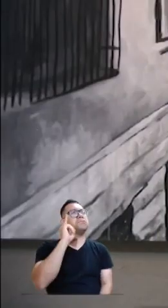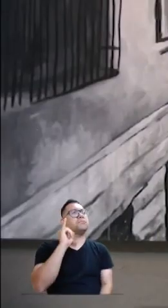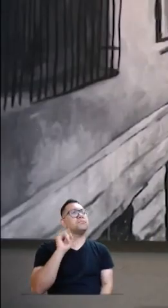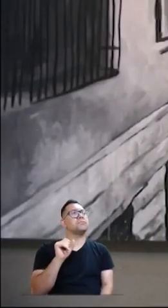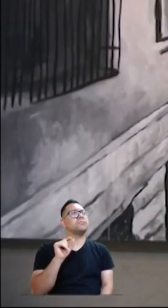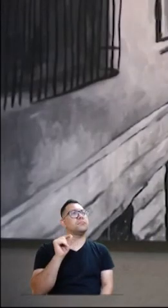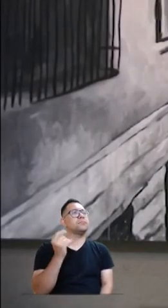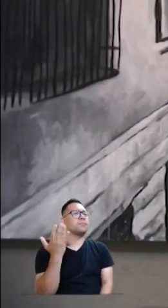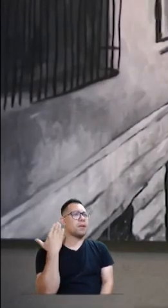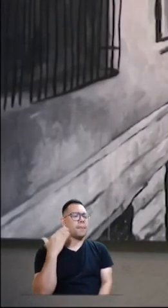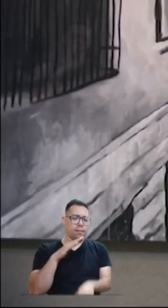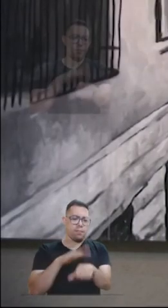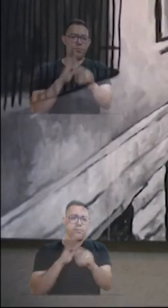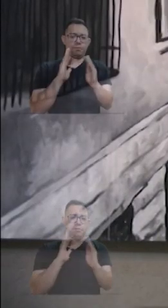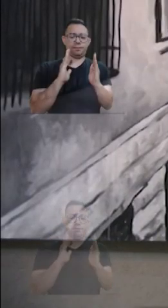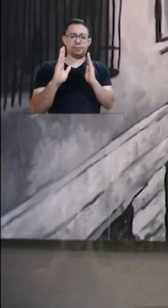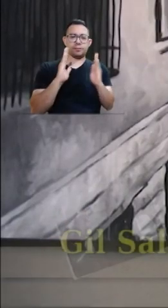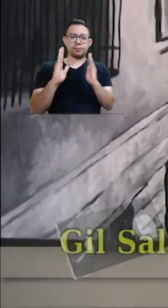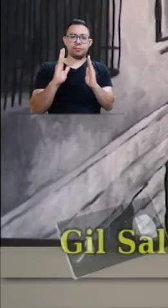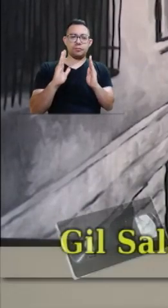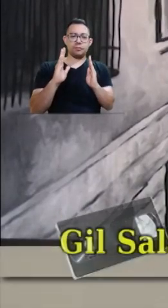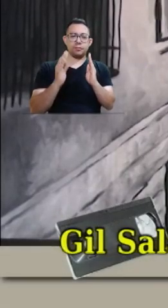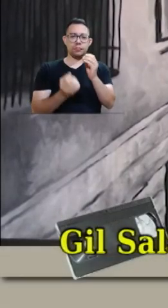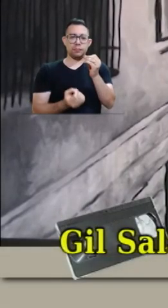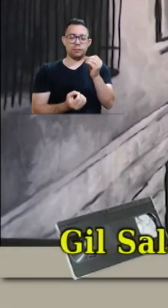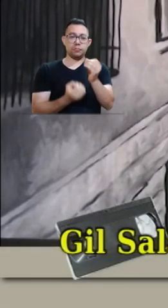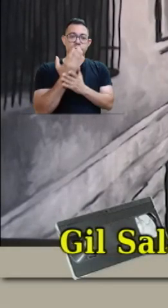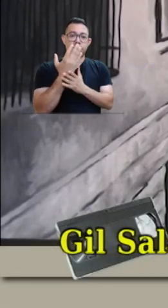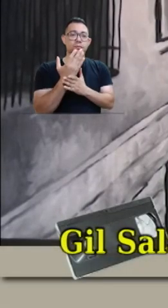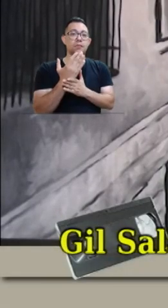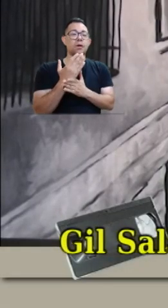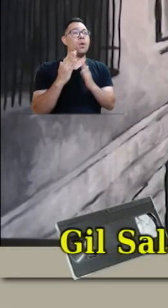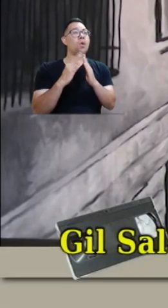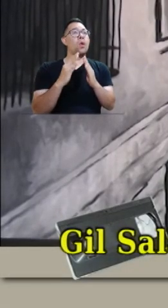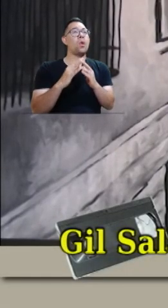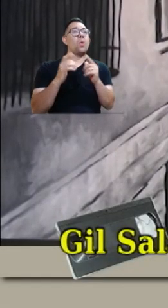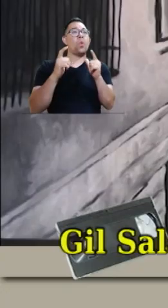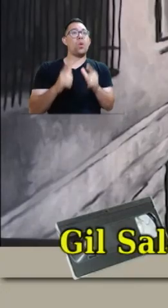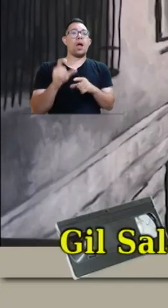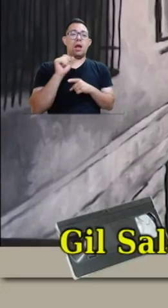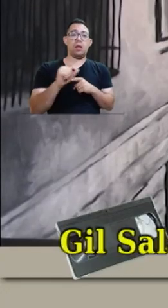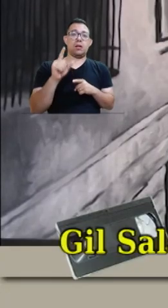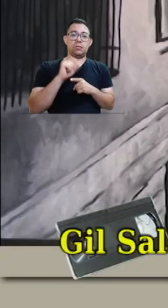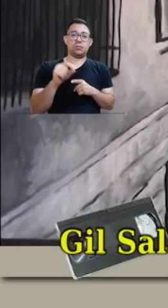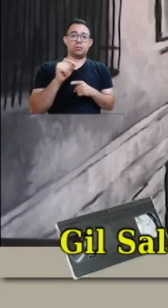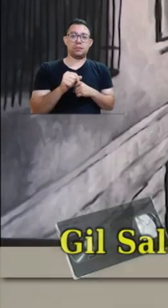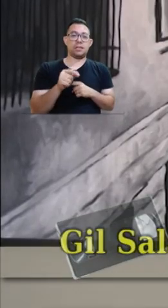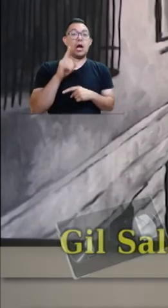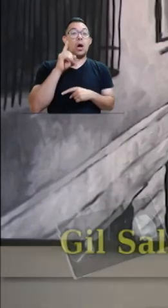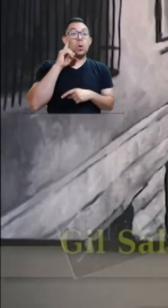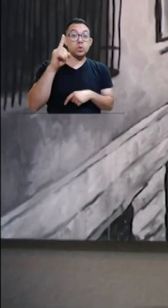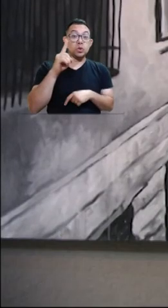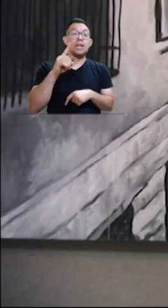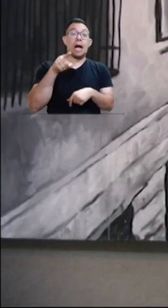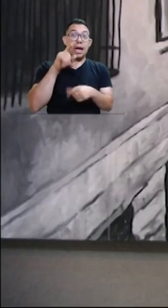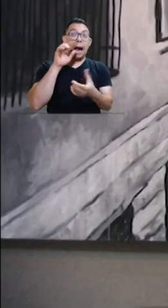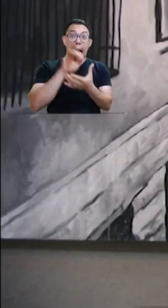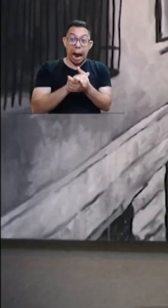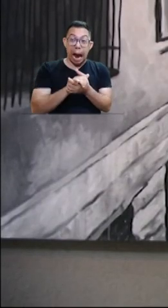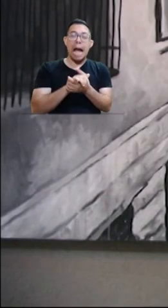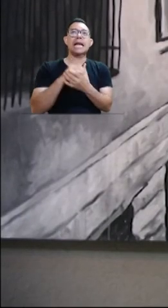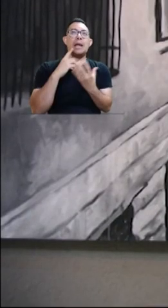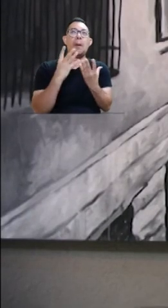a importância que você vê naquele momento de surgimento da gramofone? Eu já visto que tinha muita procura, né? Até no dia do